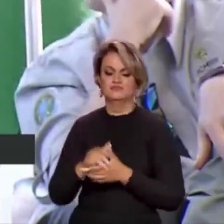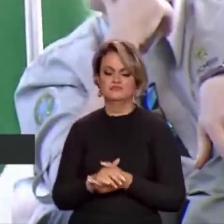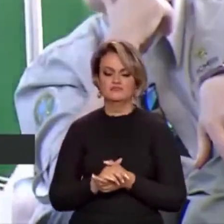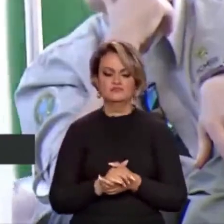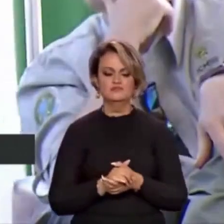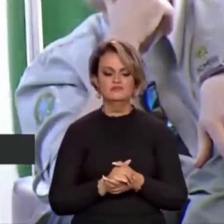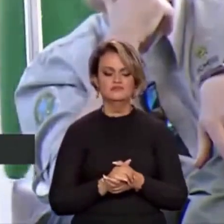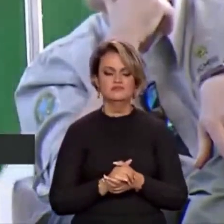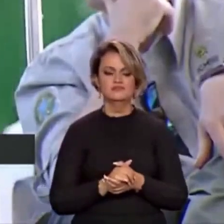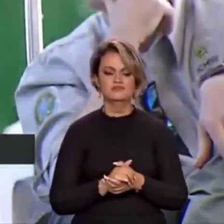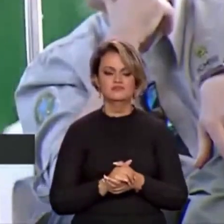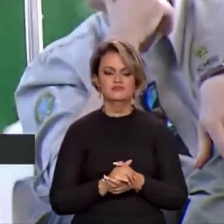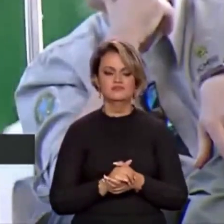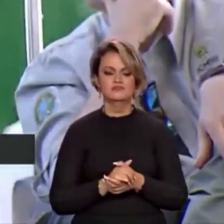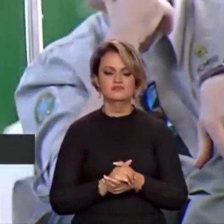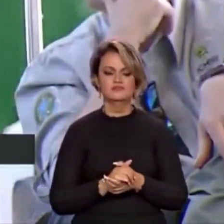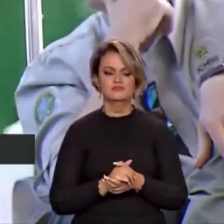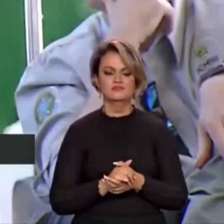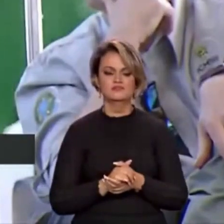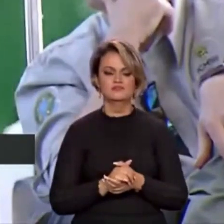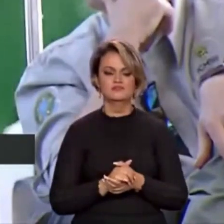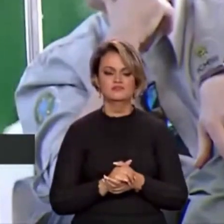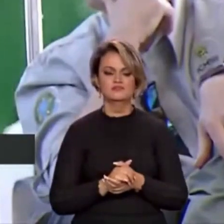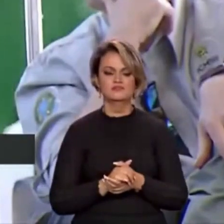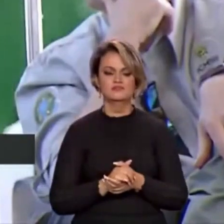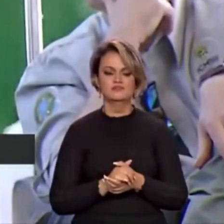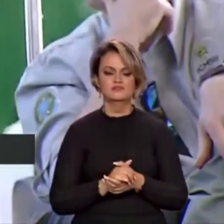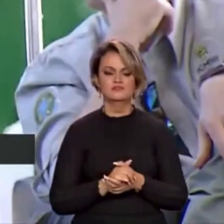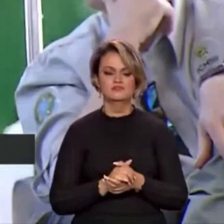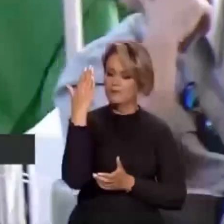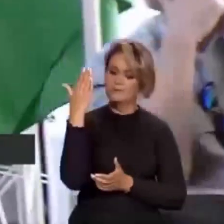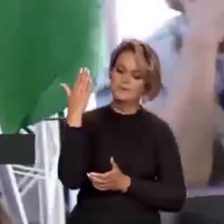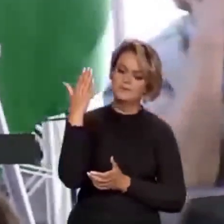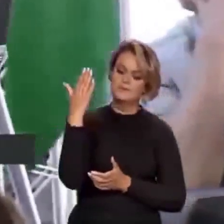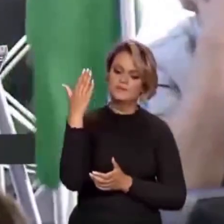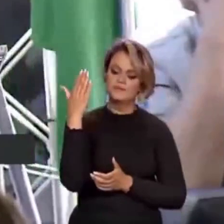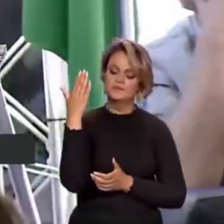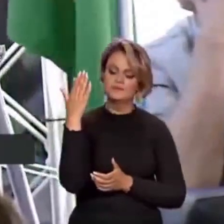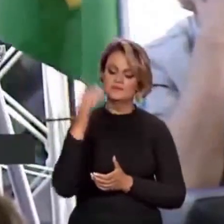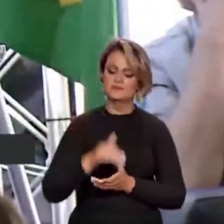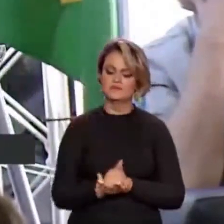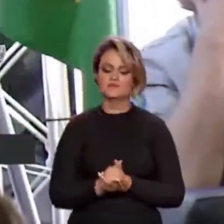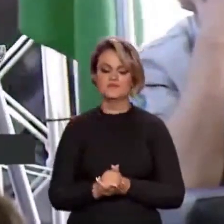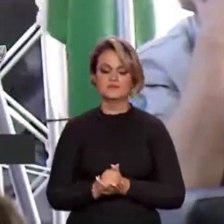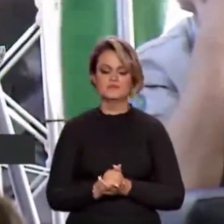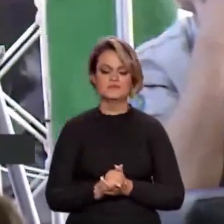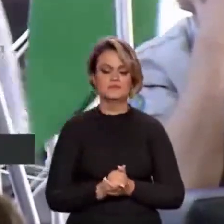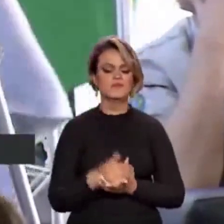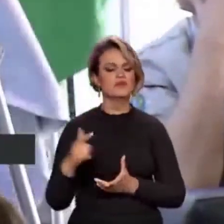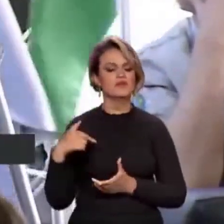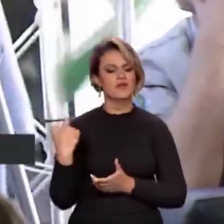funcionar. E quero agradecer dessa forma porque nós